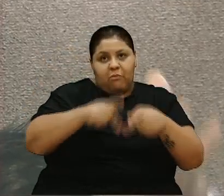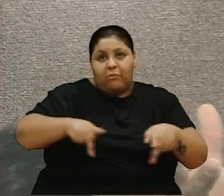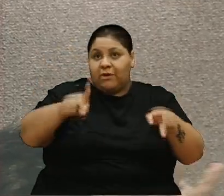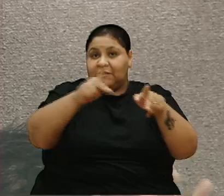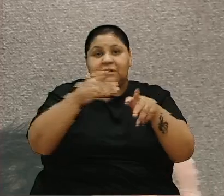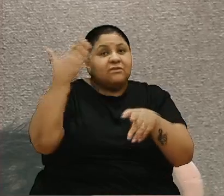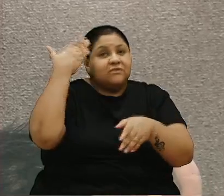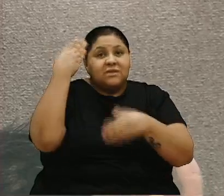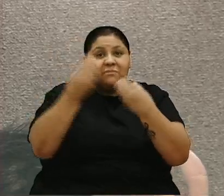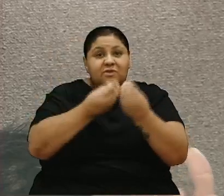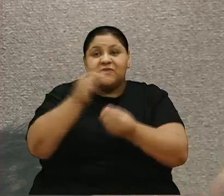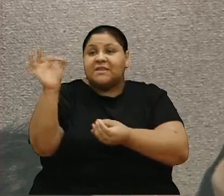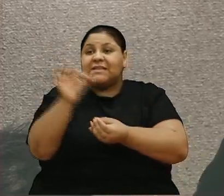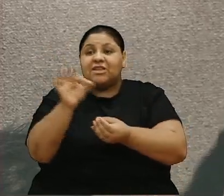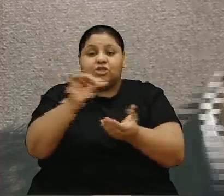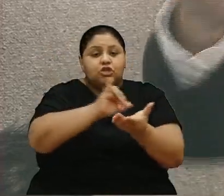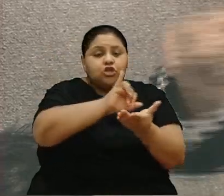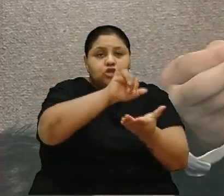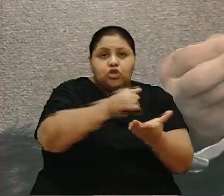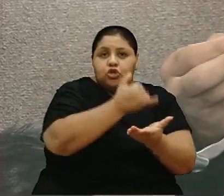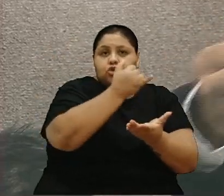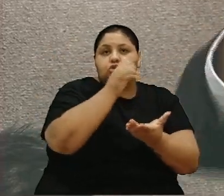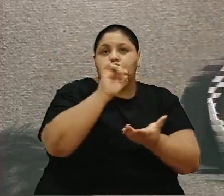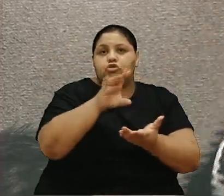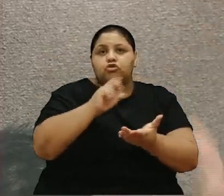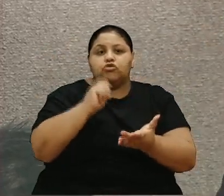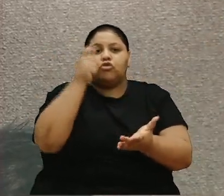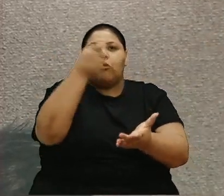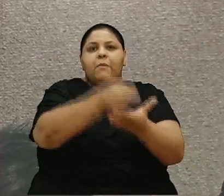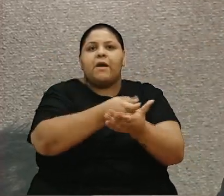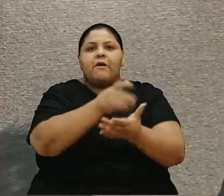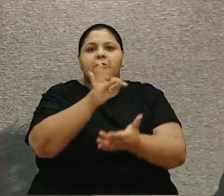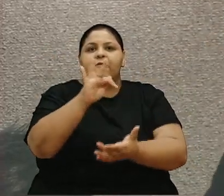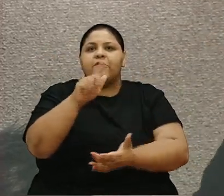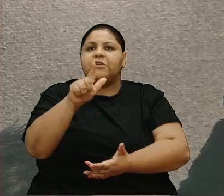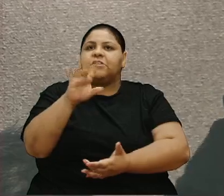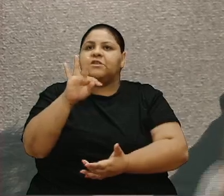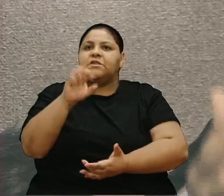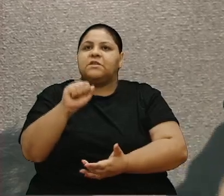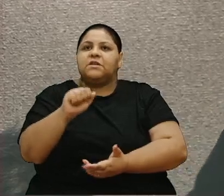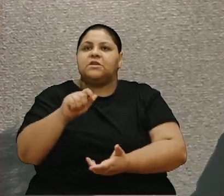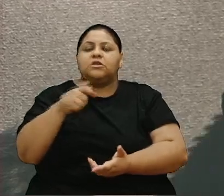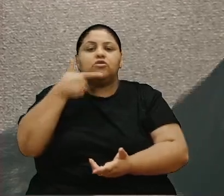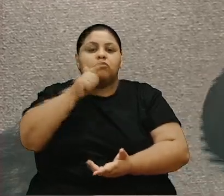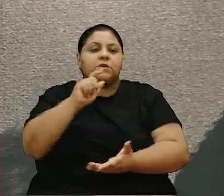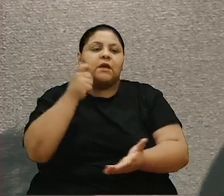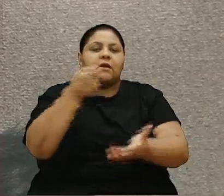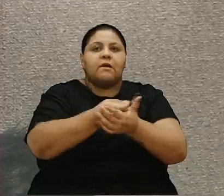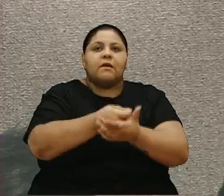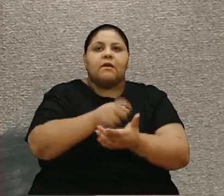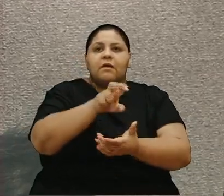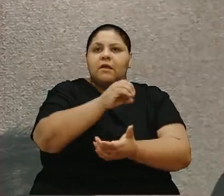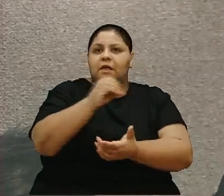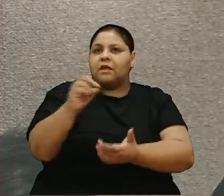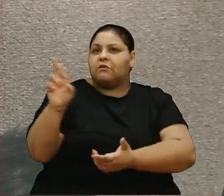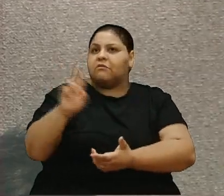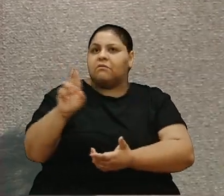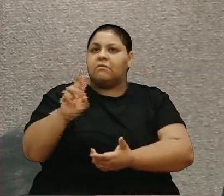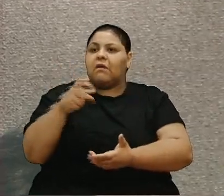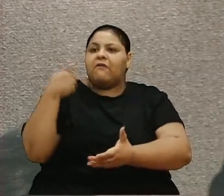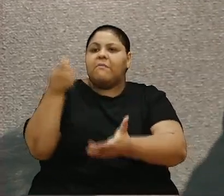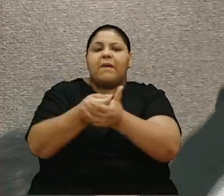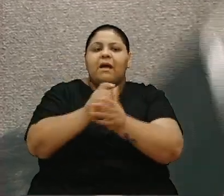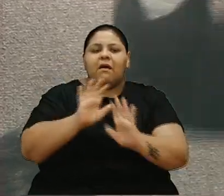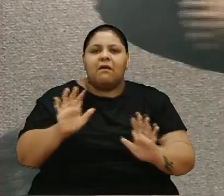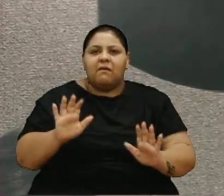linha não sabe o que é taxa de juros, apenas pega um empréstimo que cabe no bolso dela. Se chegar alguém e dizer assim, ó, não, é 500 reais por mês, ela vai